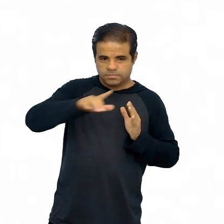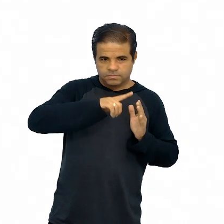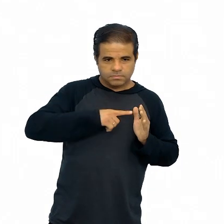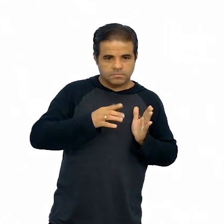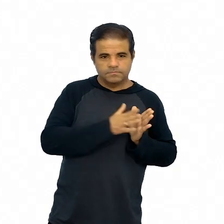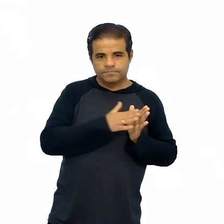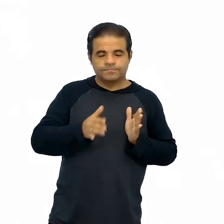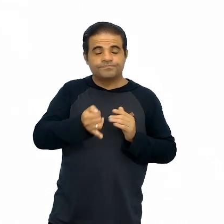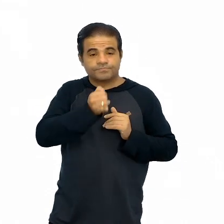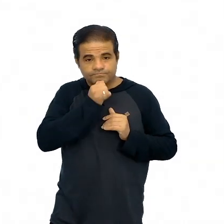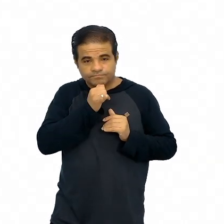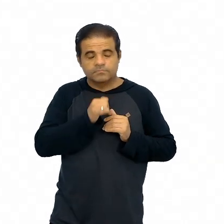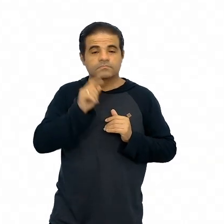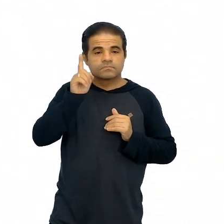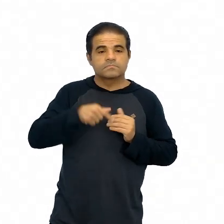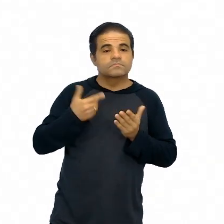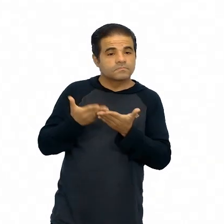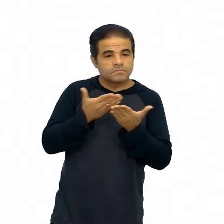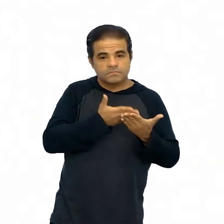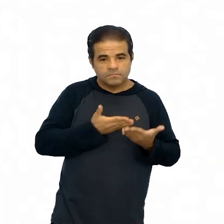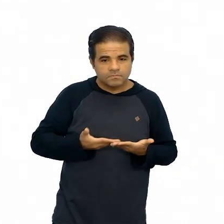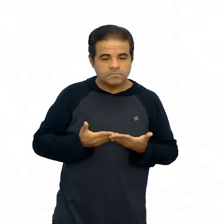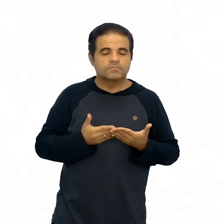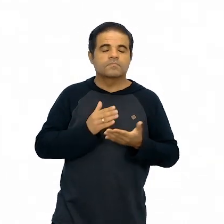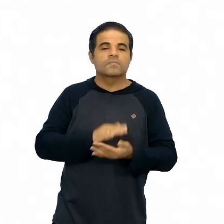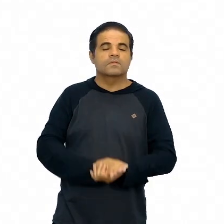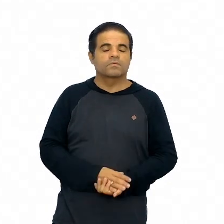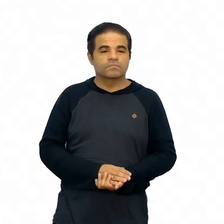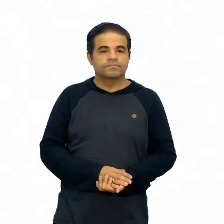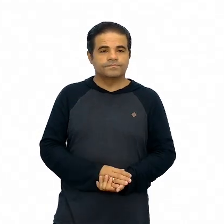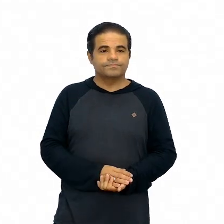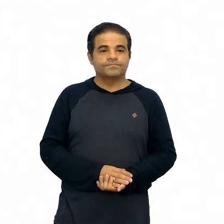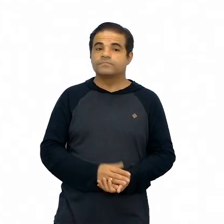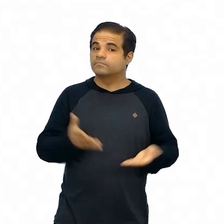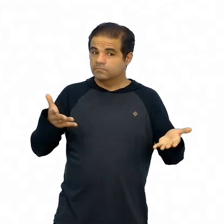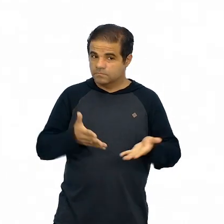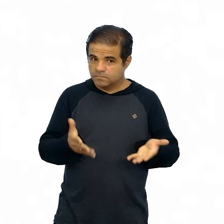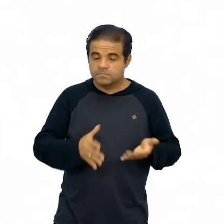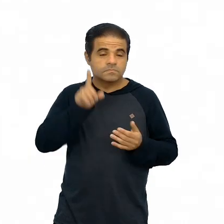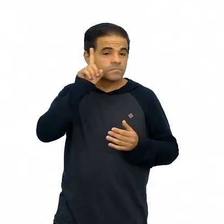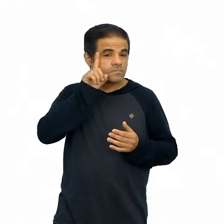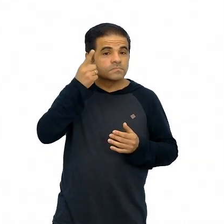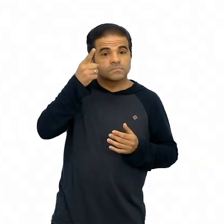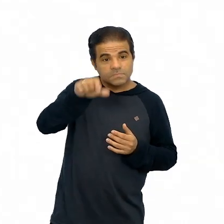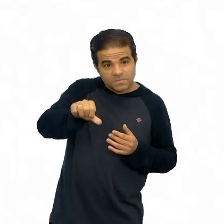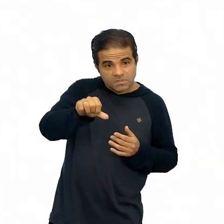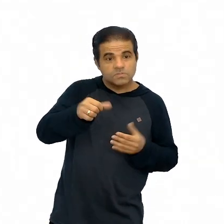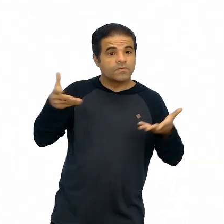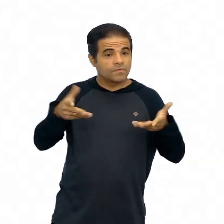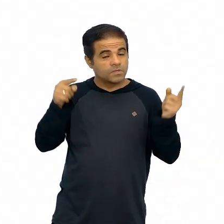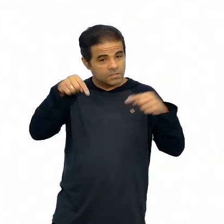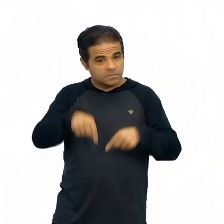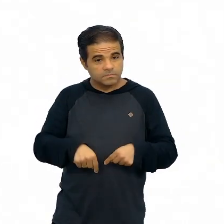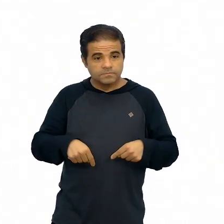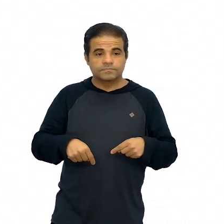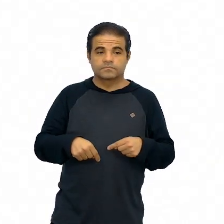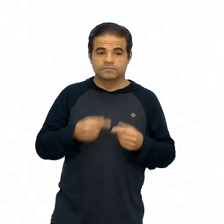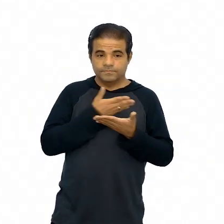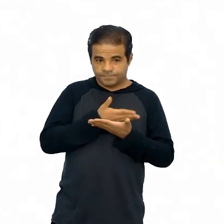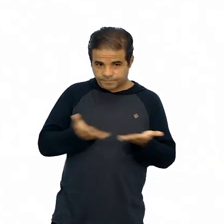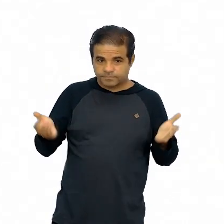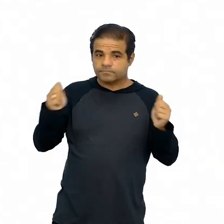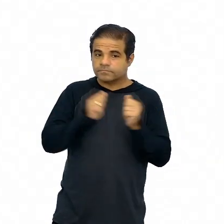o conhecimento dos estudantes. Hoje, dia 19, estamos aqui na SA6